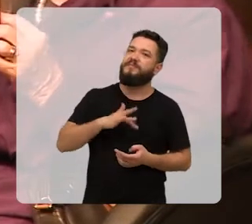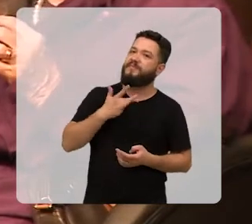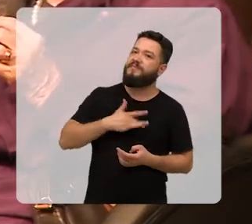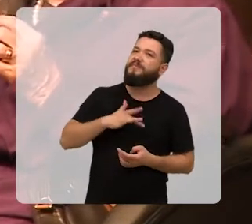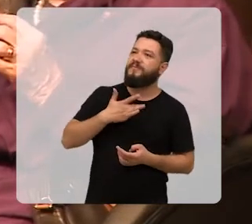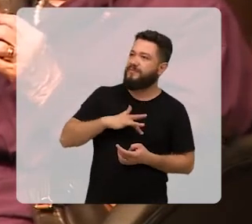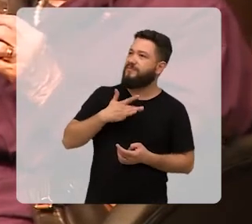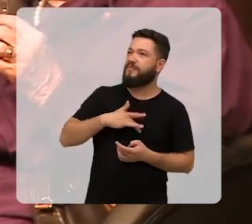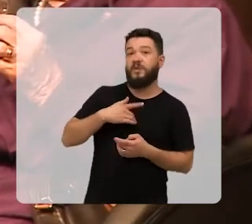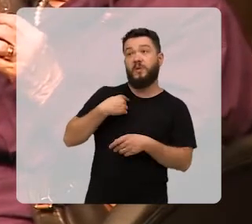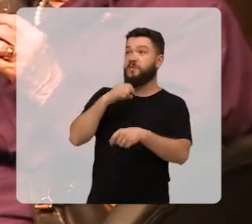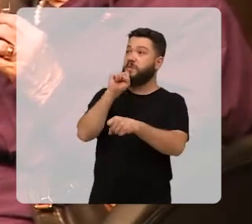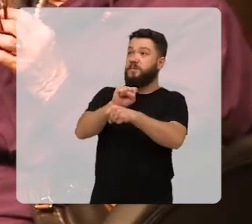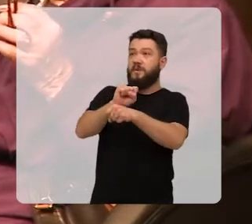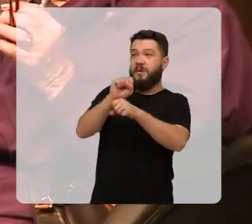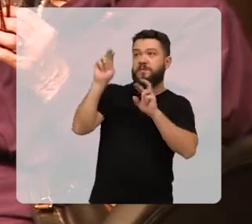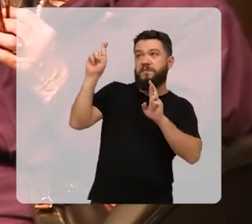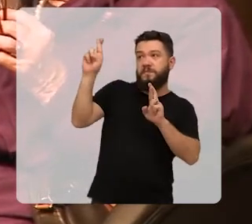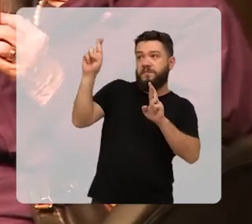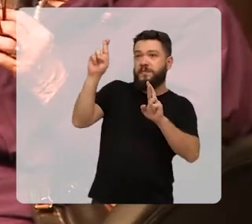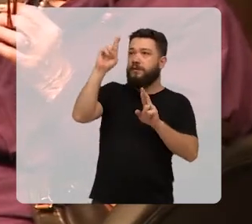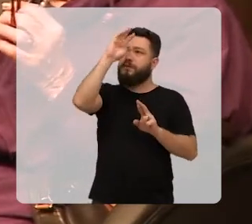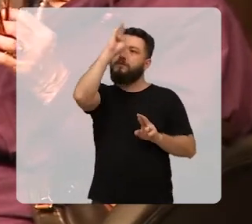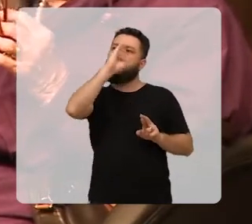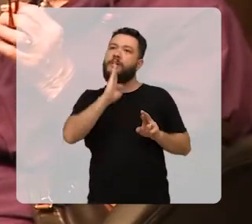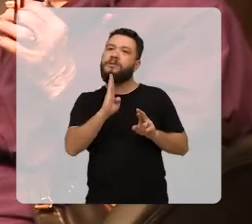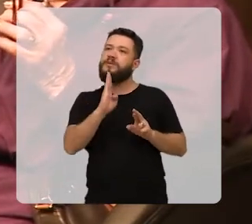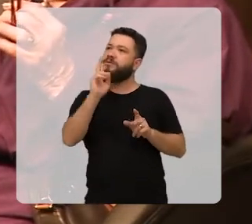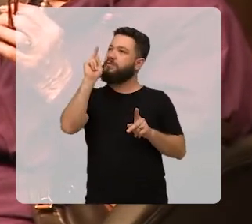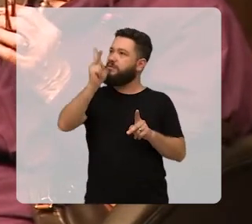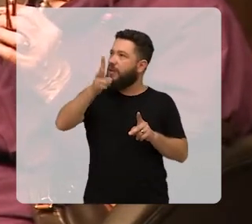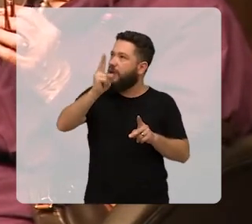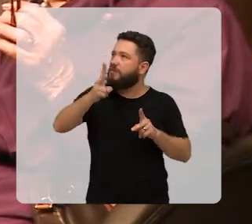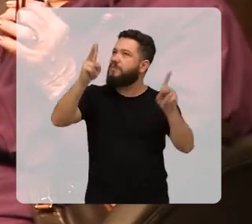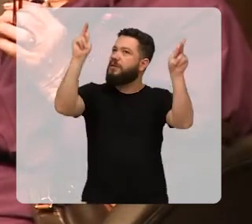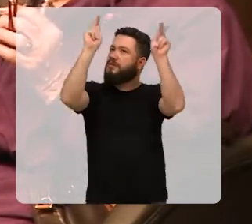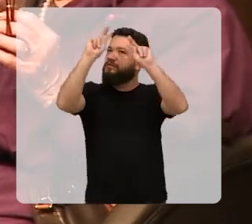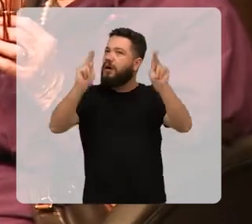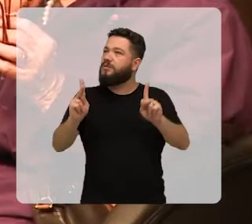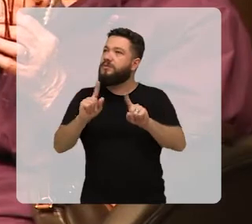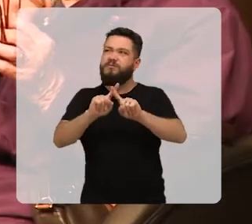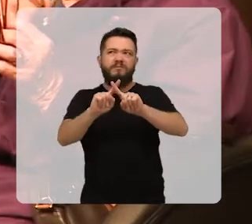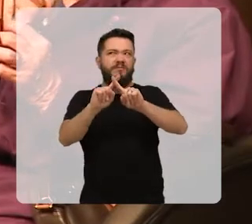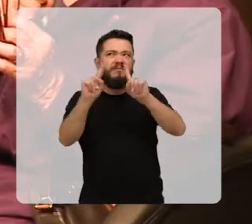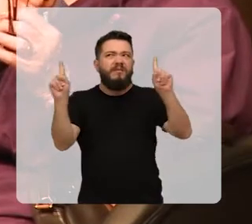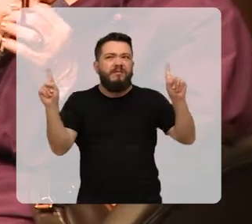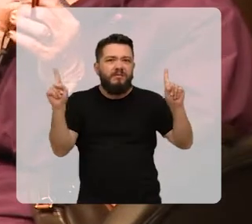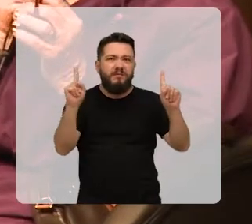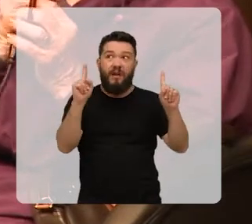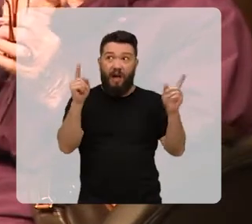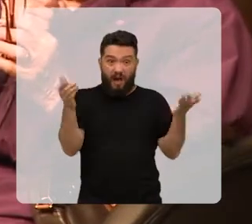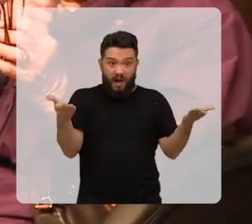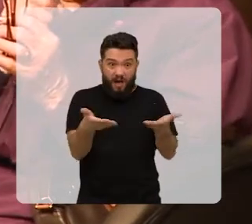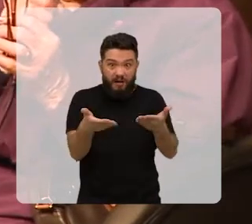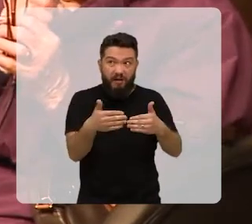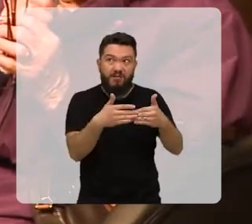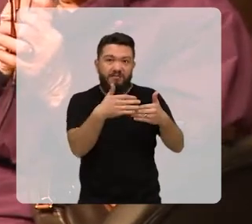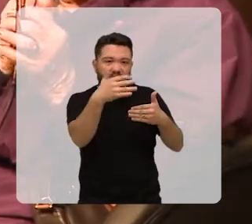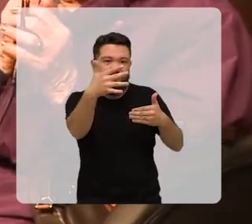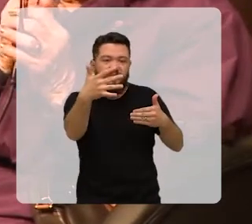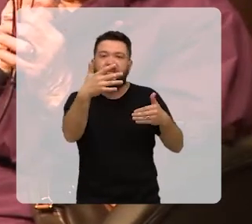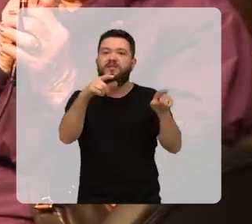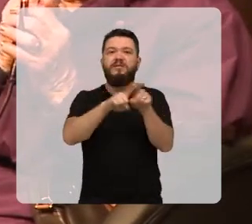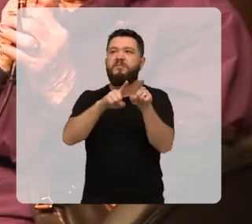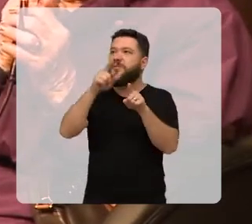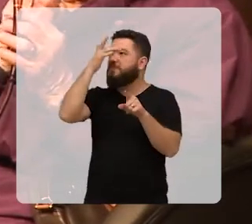espero que o Brasil ficará sempre em paz mas o jeito que está e a desinteração